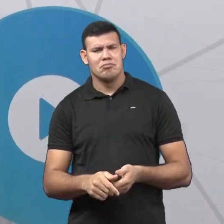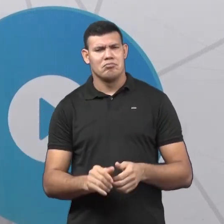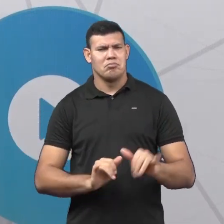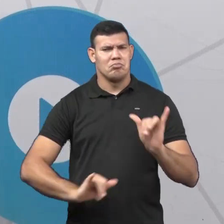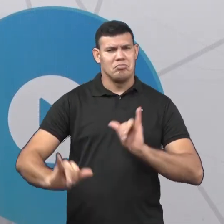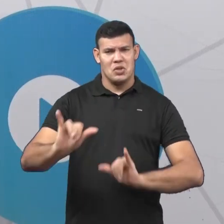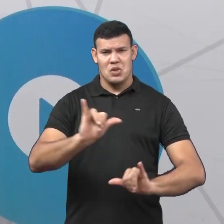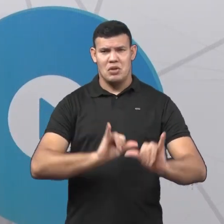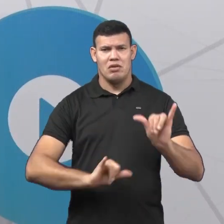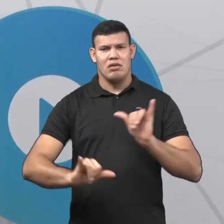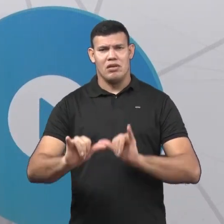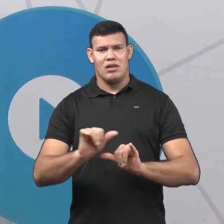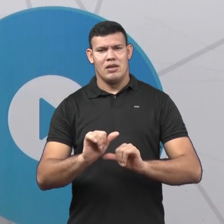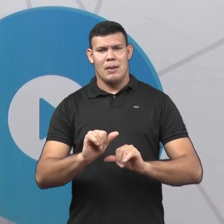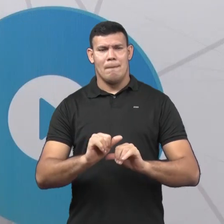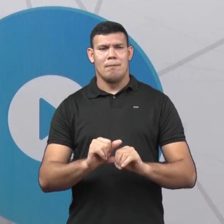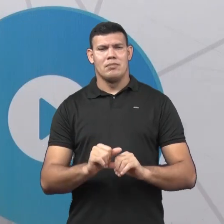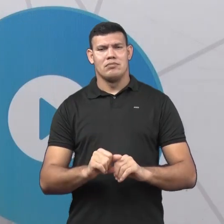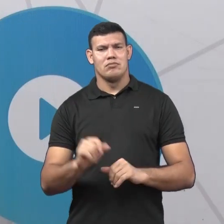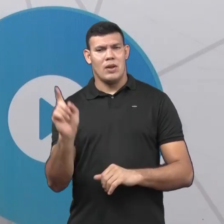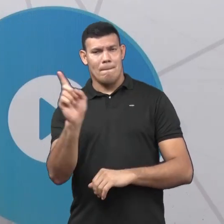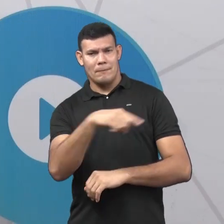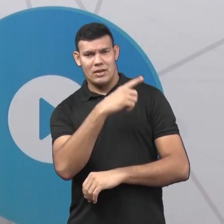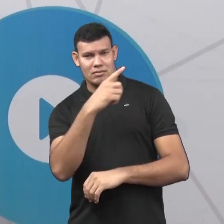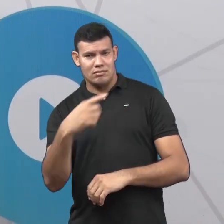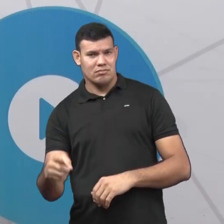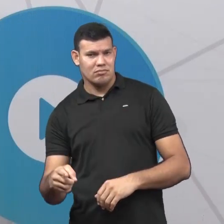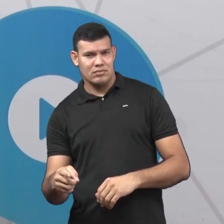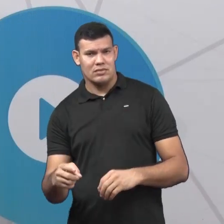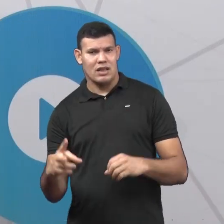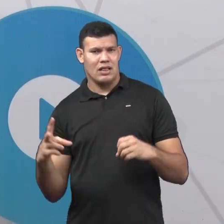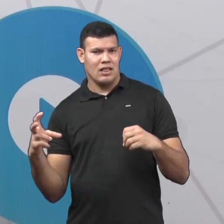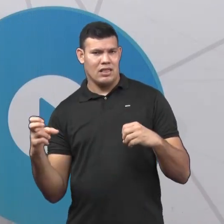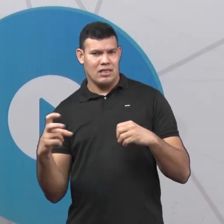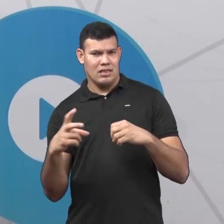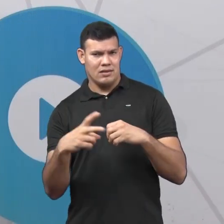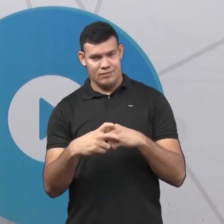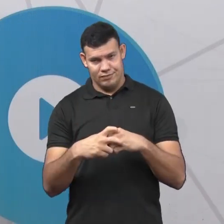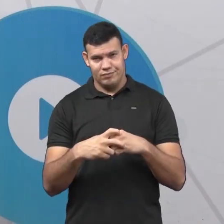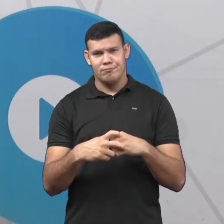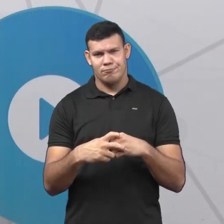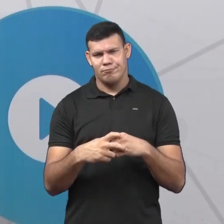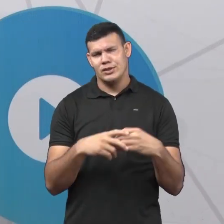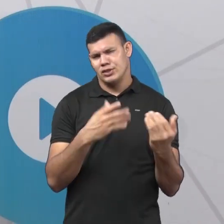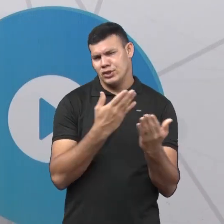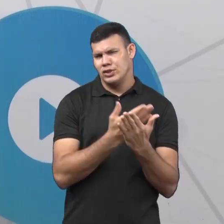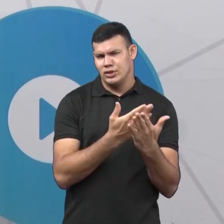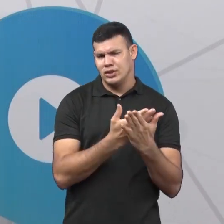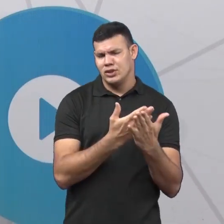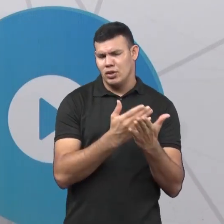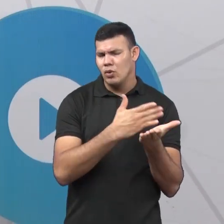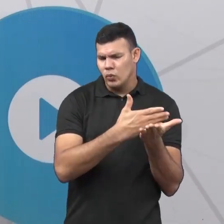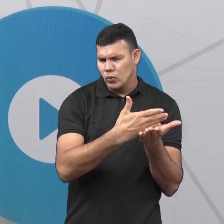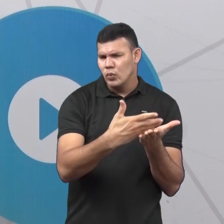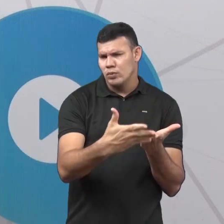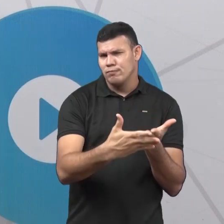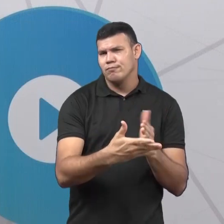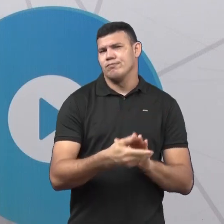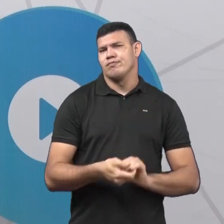conseguem neutralizar a ação de agentes infecciosos. Então, são estudos preliminares que têm sido